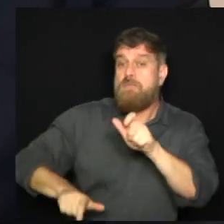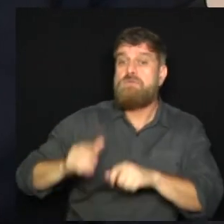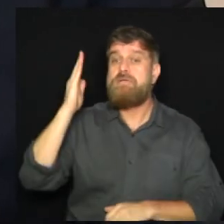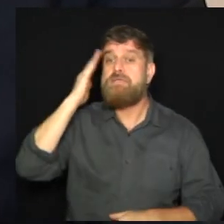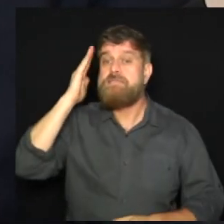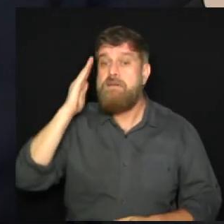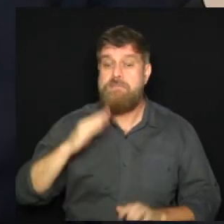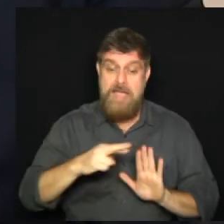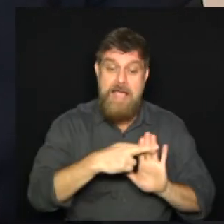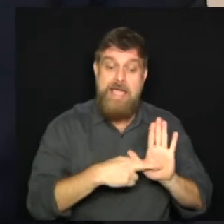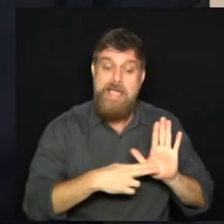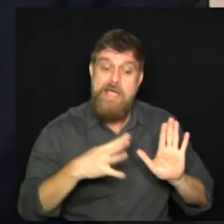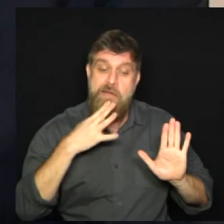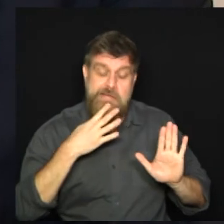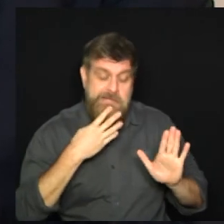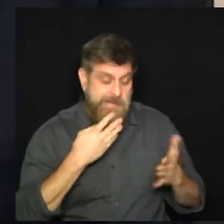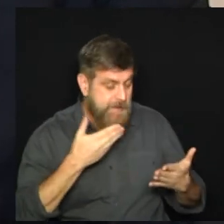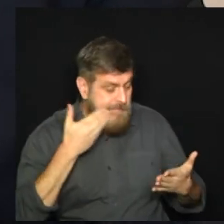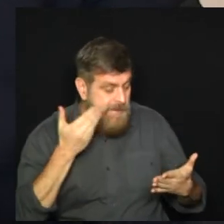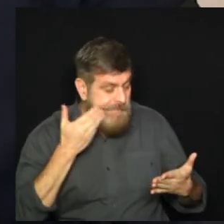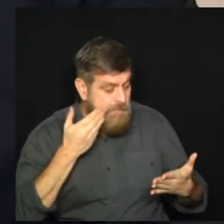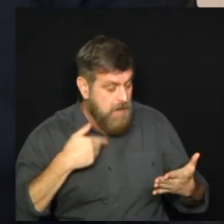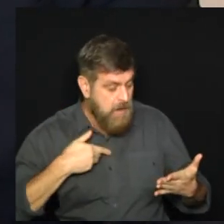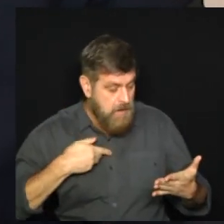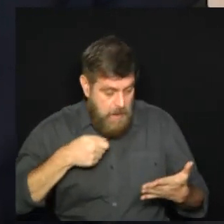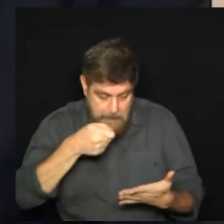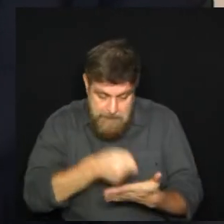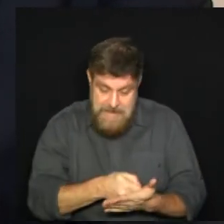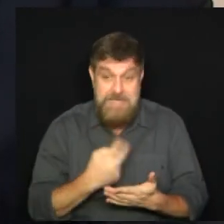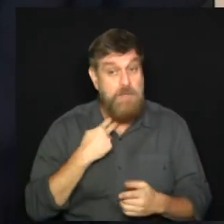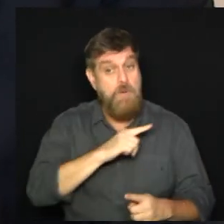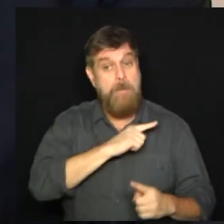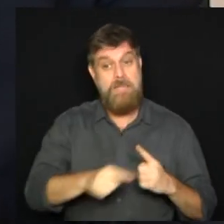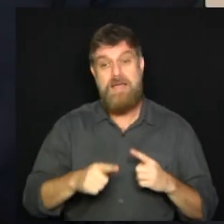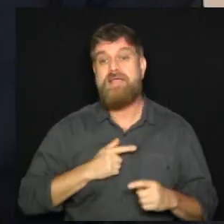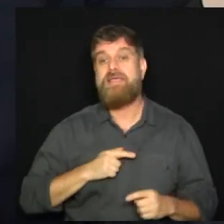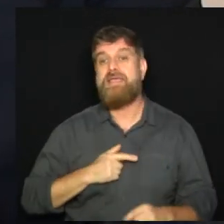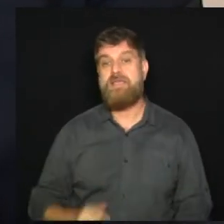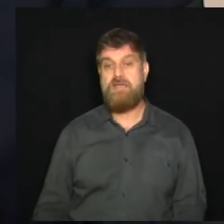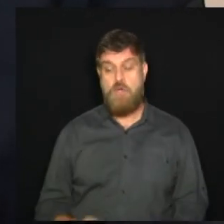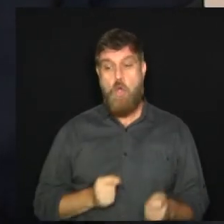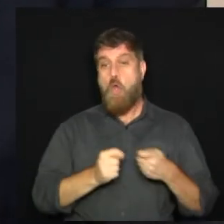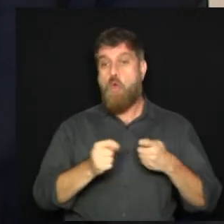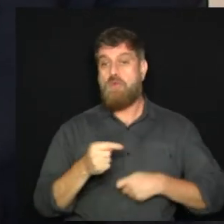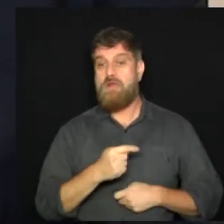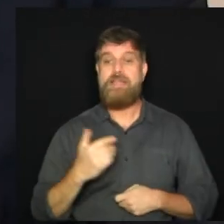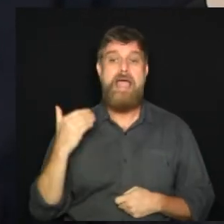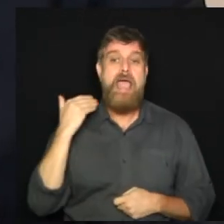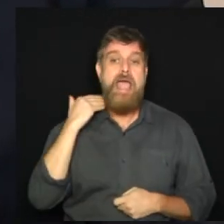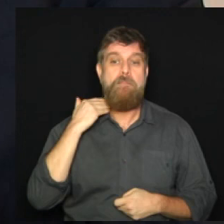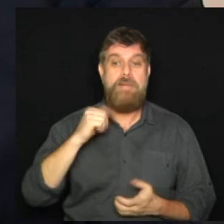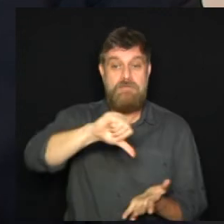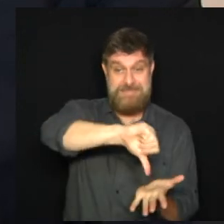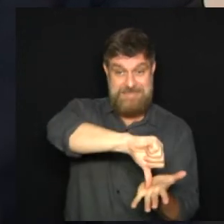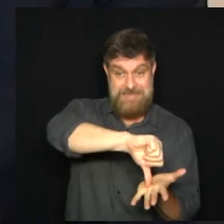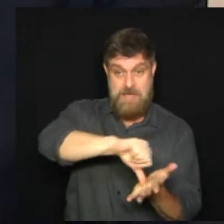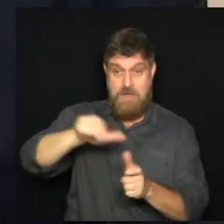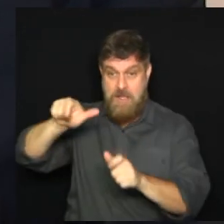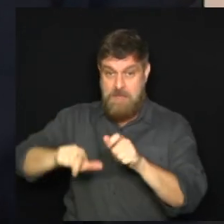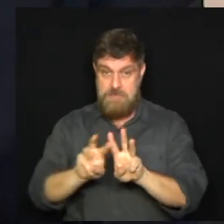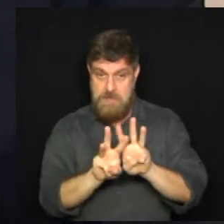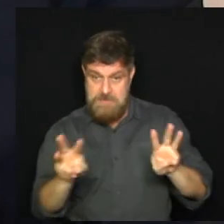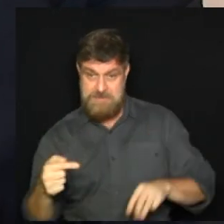estão como cliente nos bancos mais tradicionais, é que essas taxas, sim, são permitidas, porém, com uma certa limitação, existem